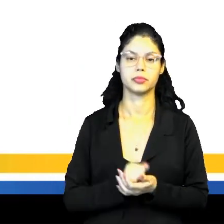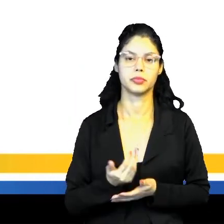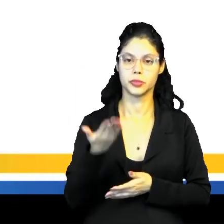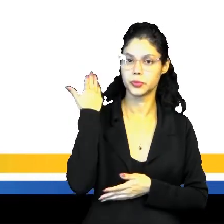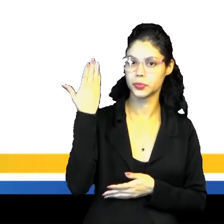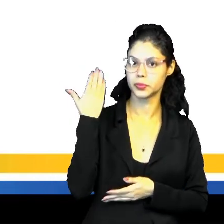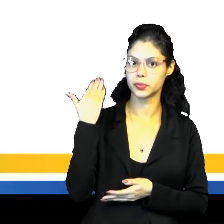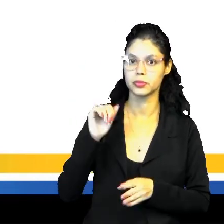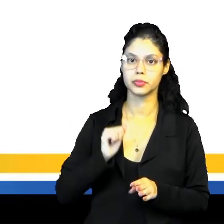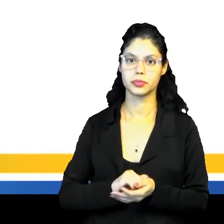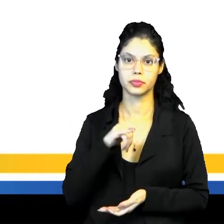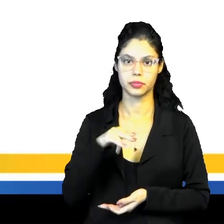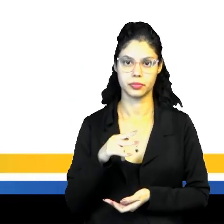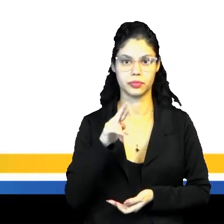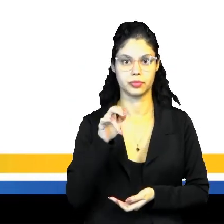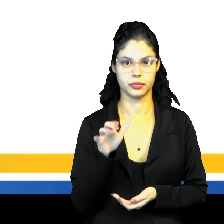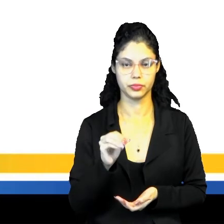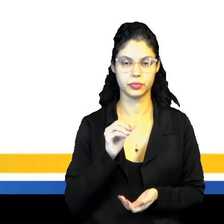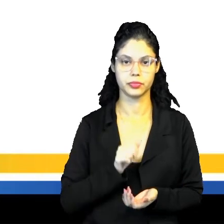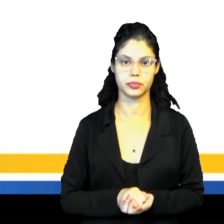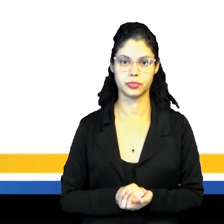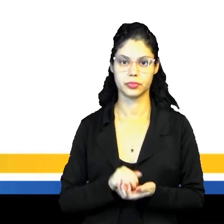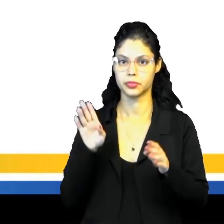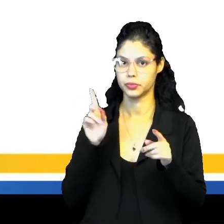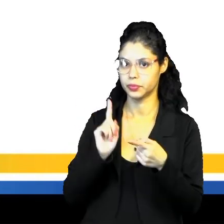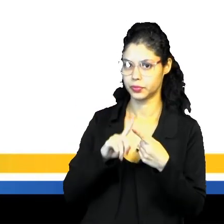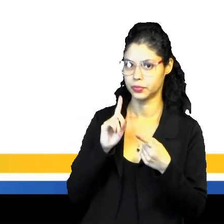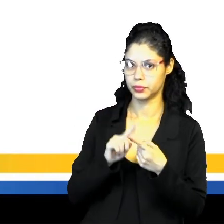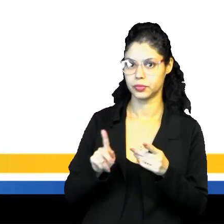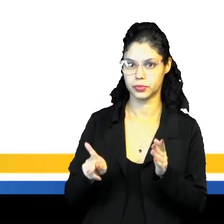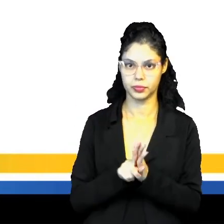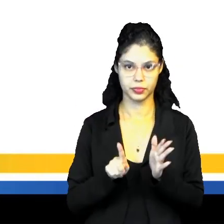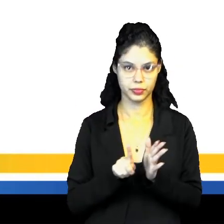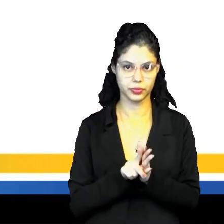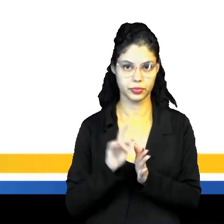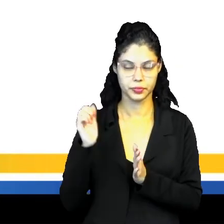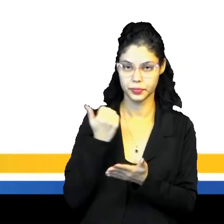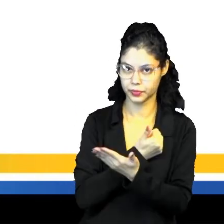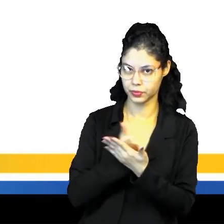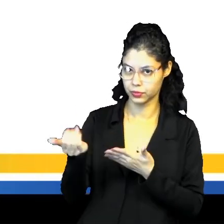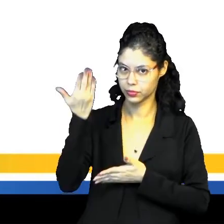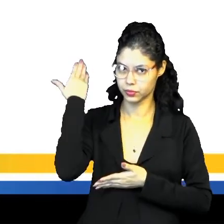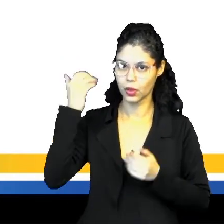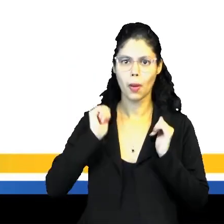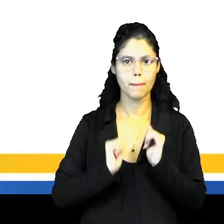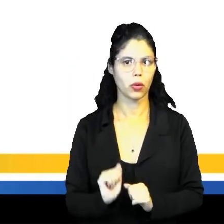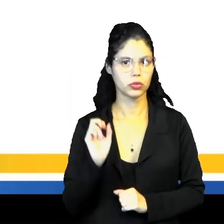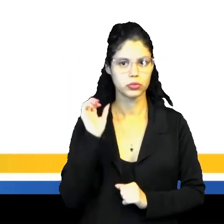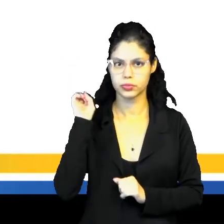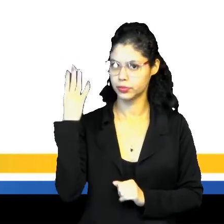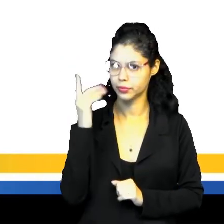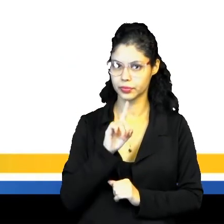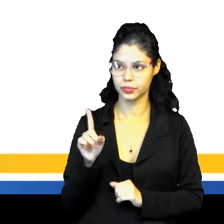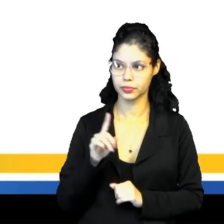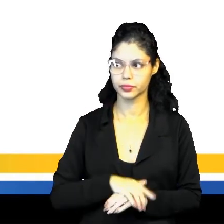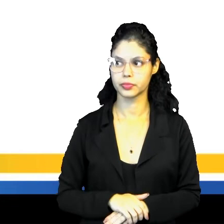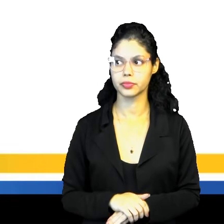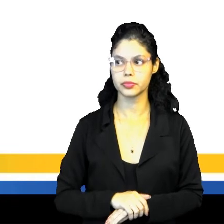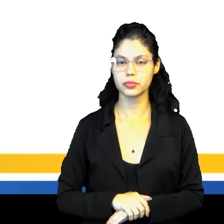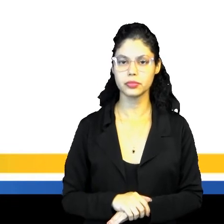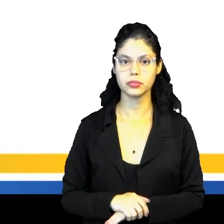no passado imperfeito, porque é chamado de imperfeito porque justamente é uma ação que acontecia no passado e hoje pode não acontecer mais,